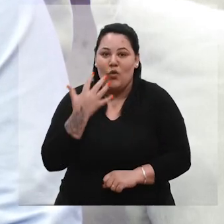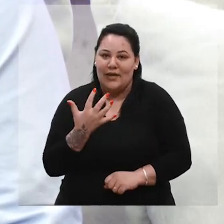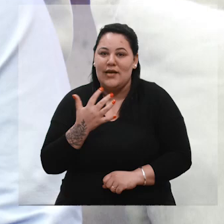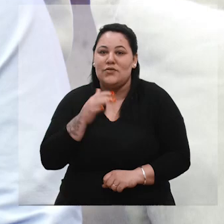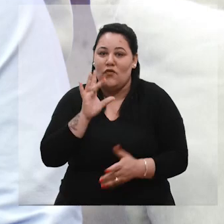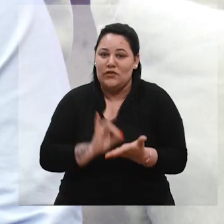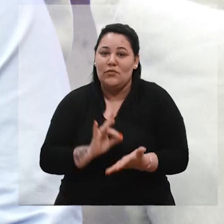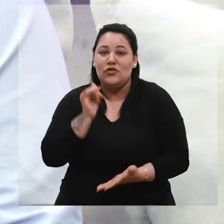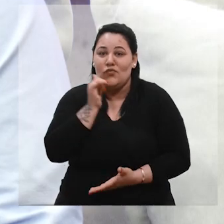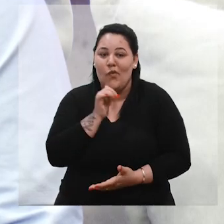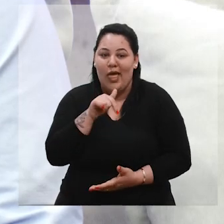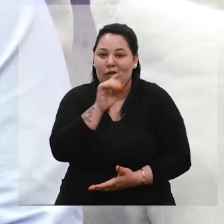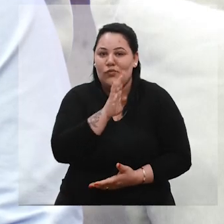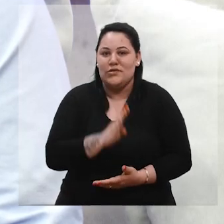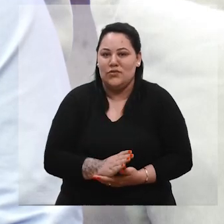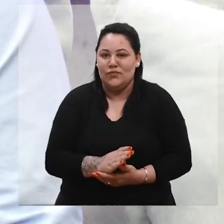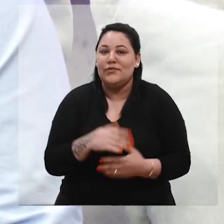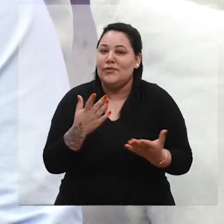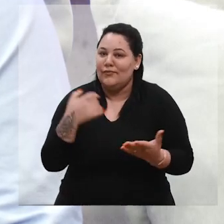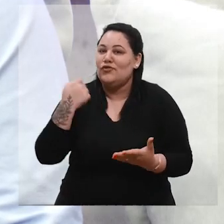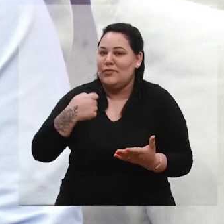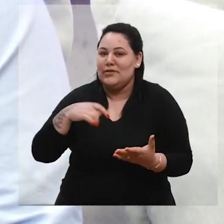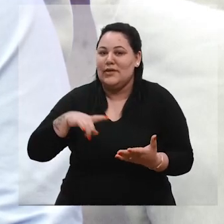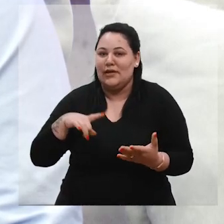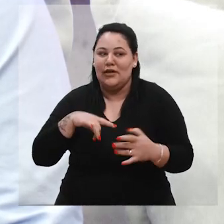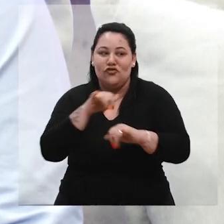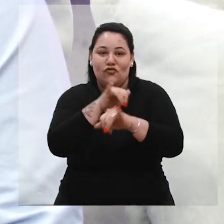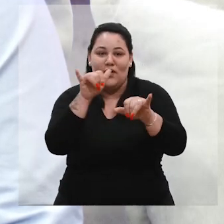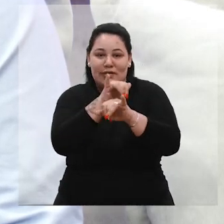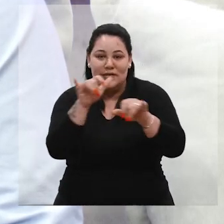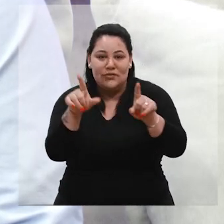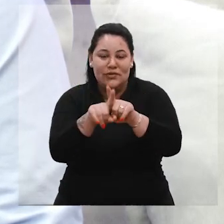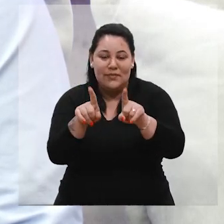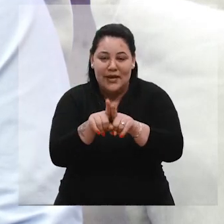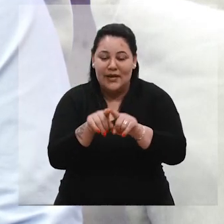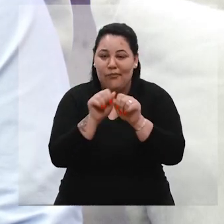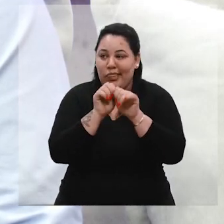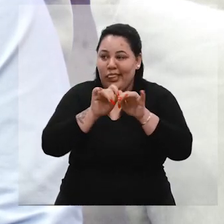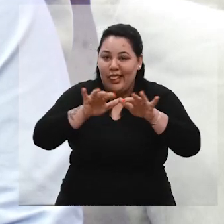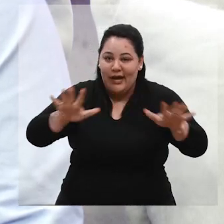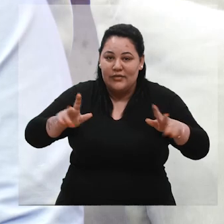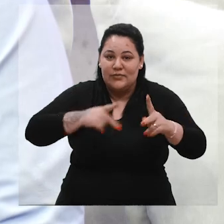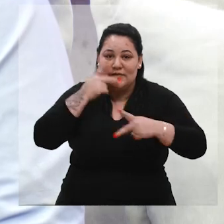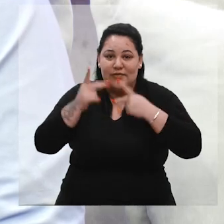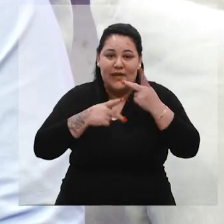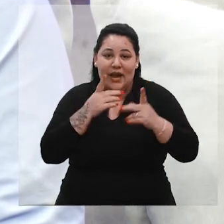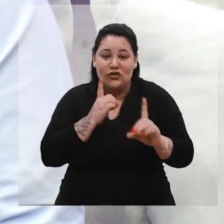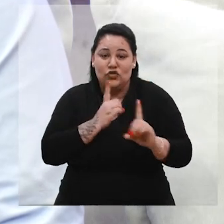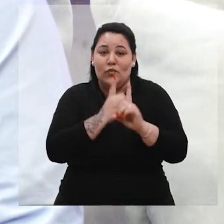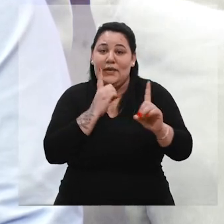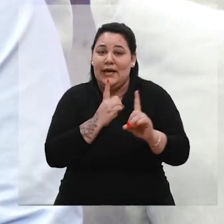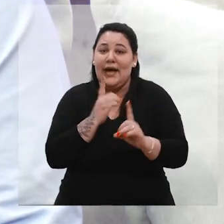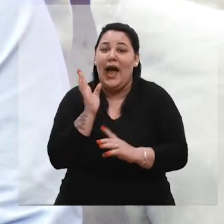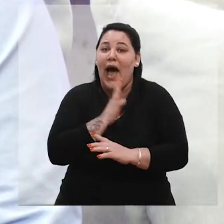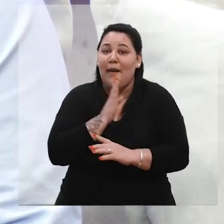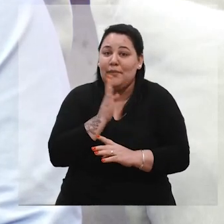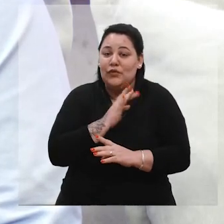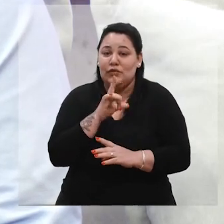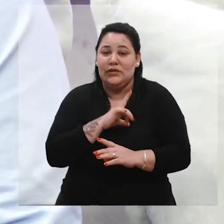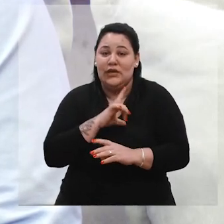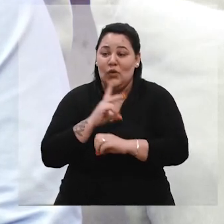prevalente, né, que temos no Brasil. Então, a gente precisa de campanhas, a gente precisa falar sobre diagnóstico precoce,